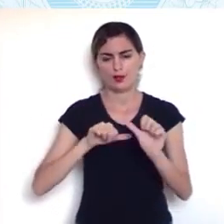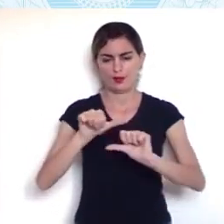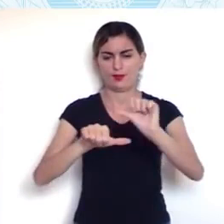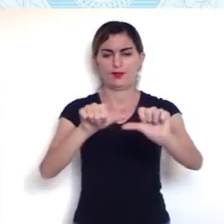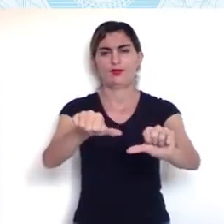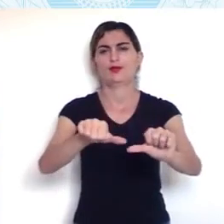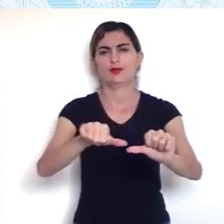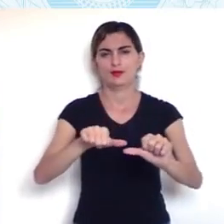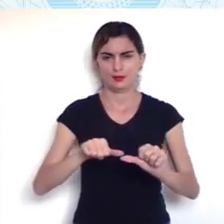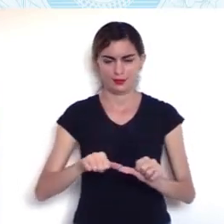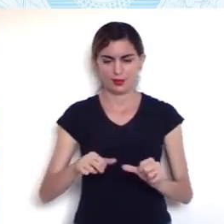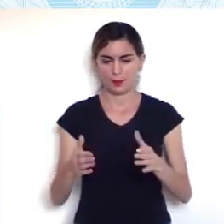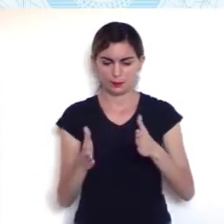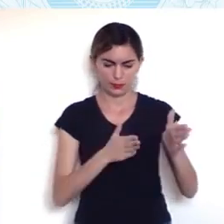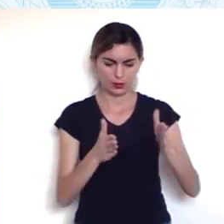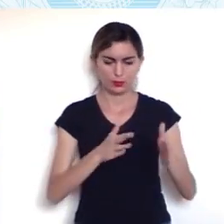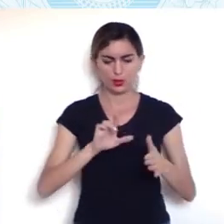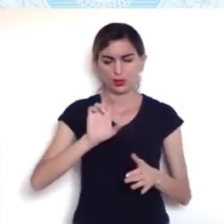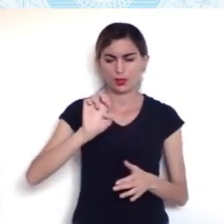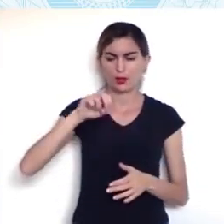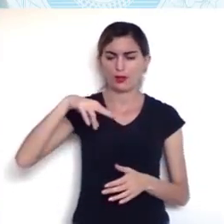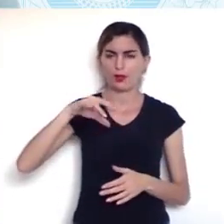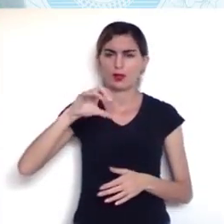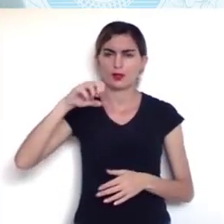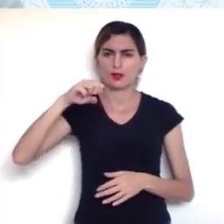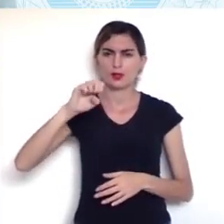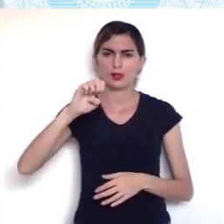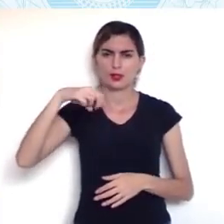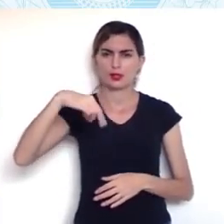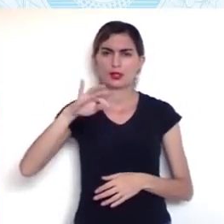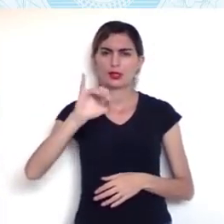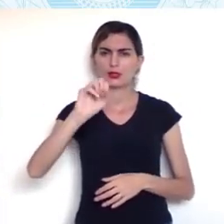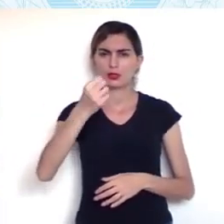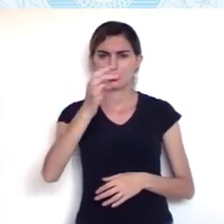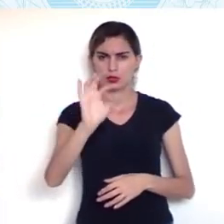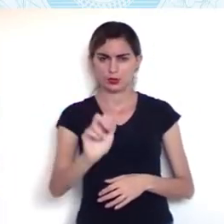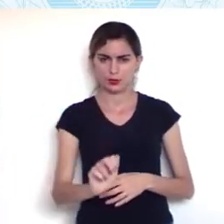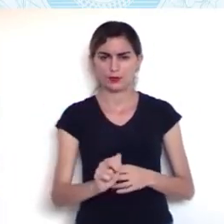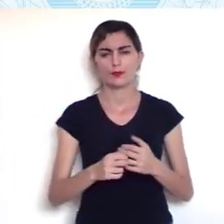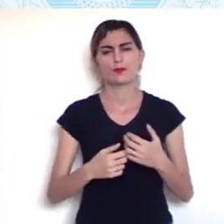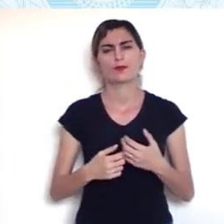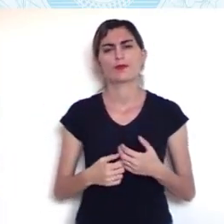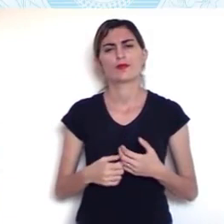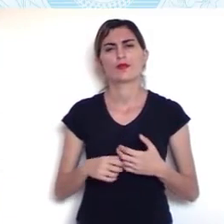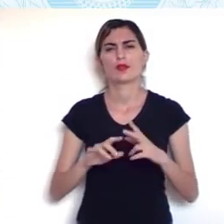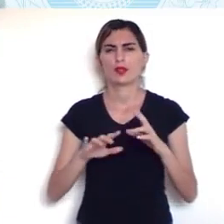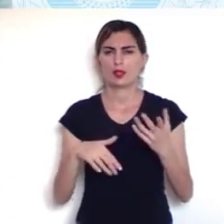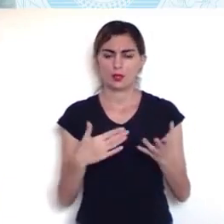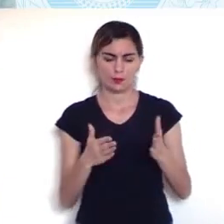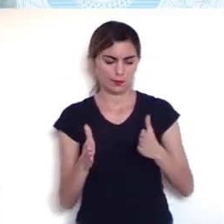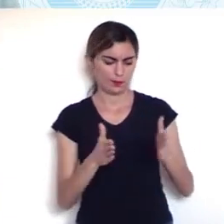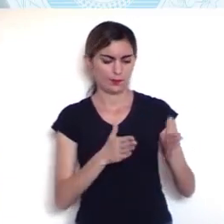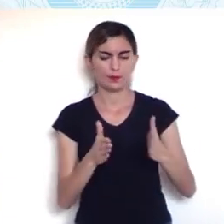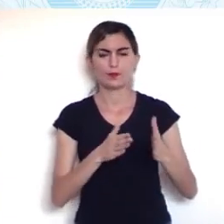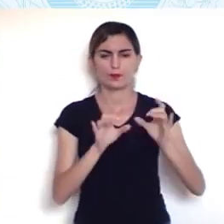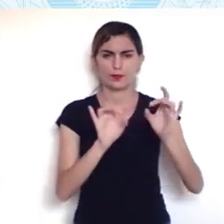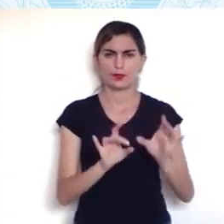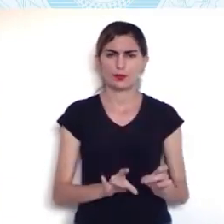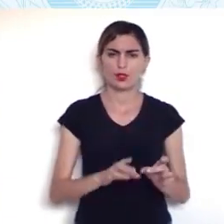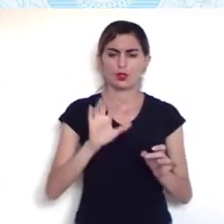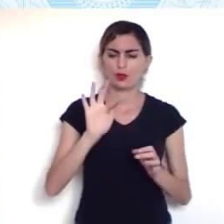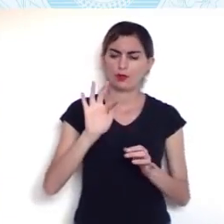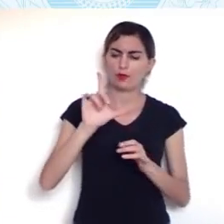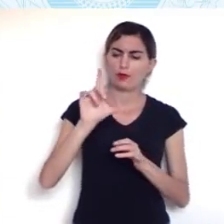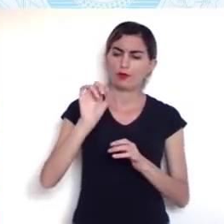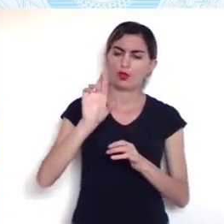pré-renascentista. É a primeira fase do movimento renascentista. Ocorreu